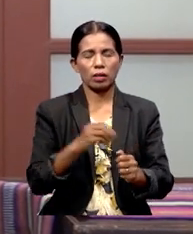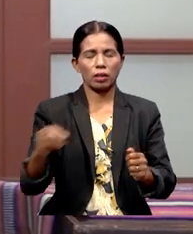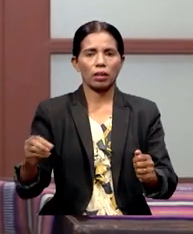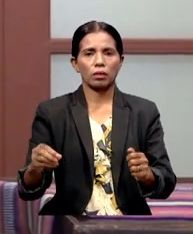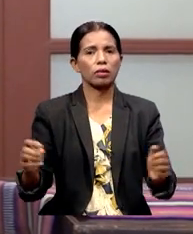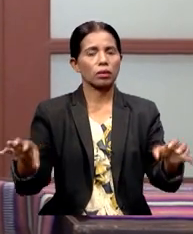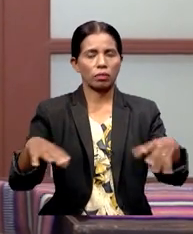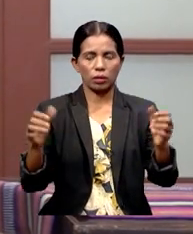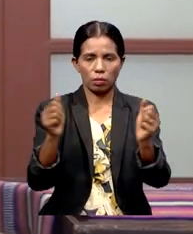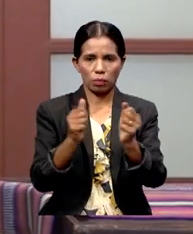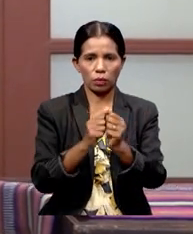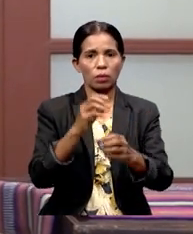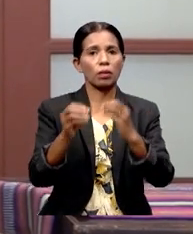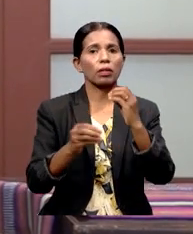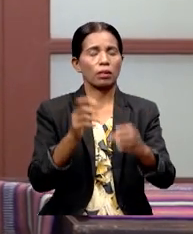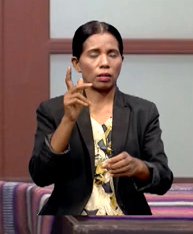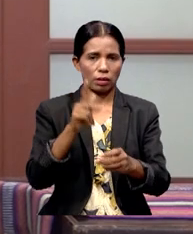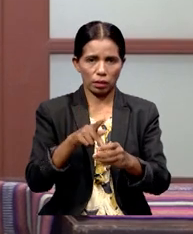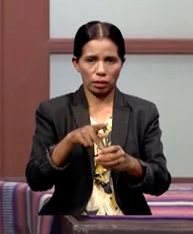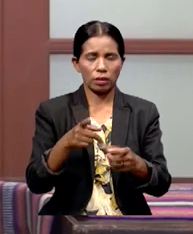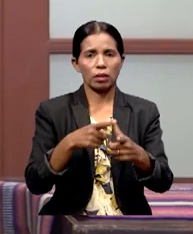nem e